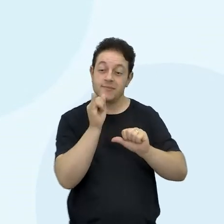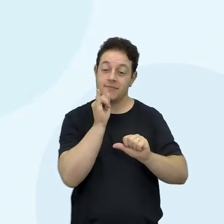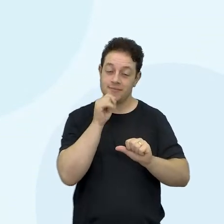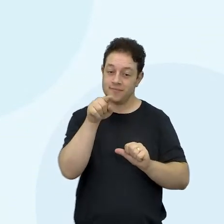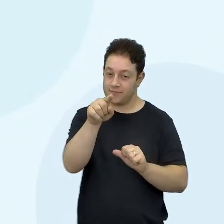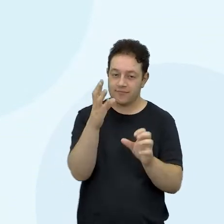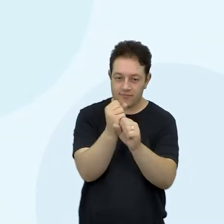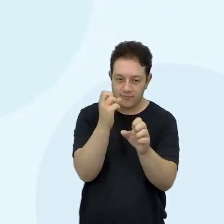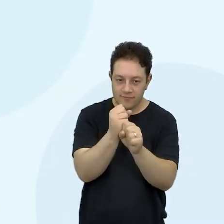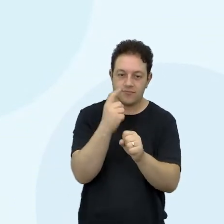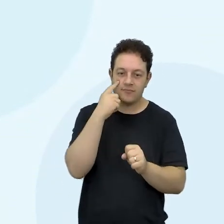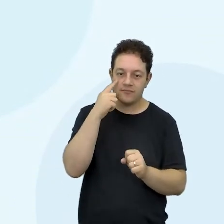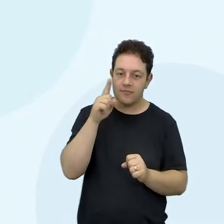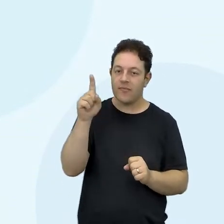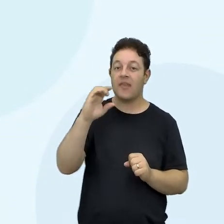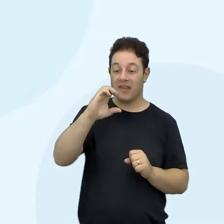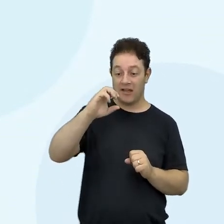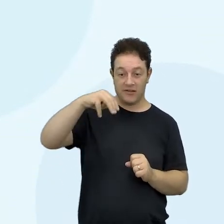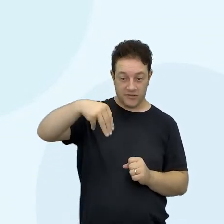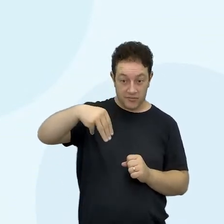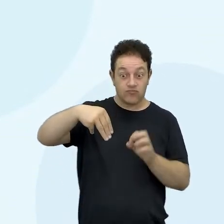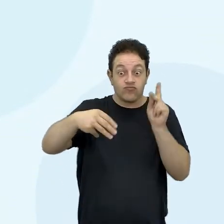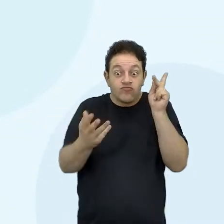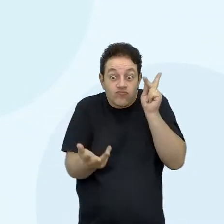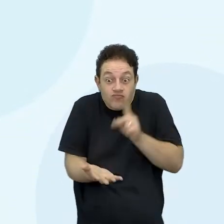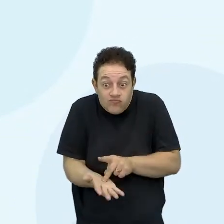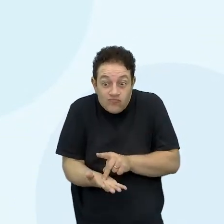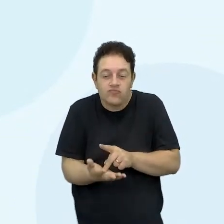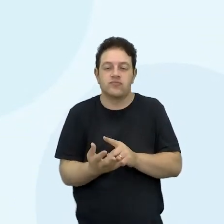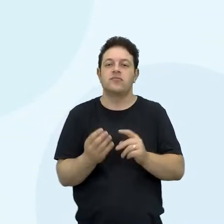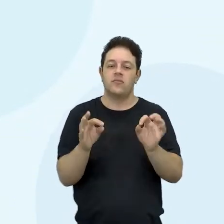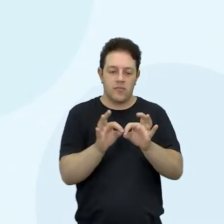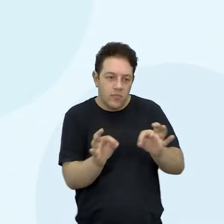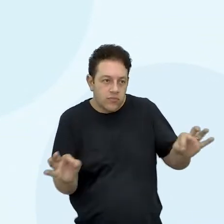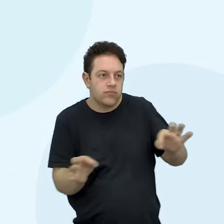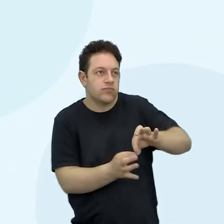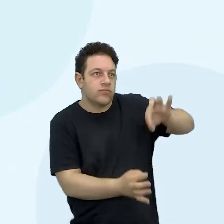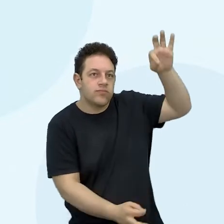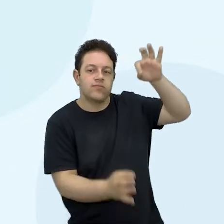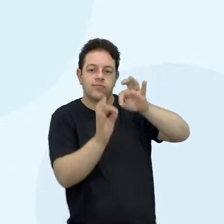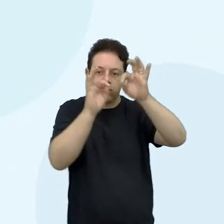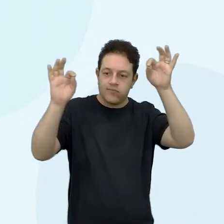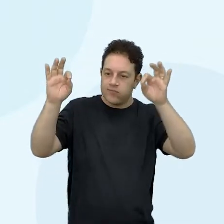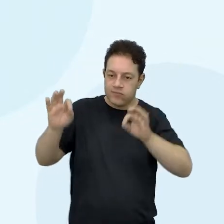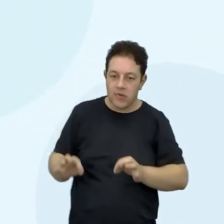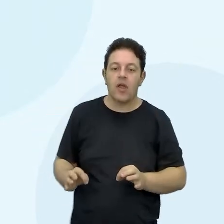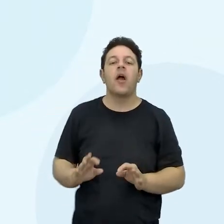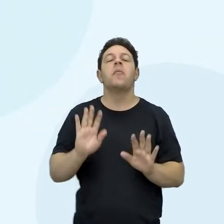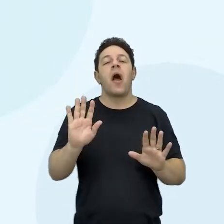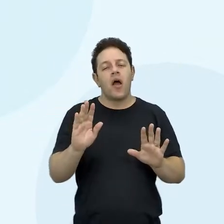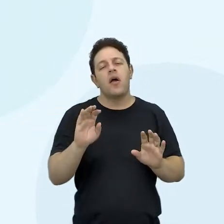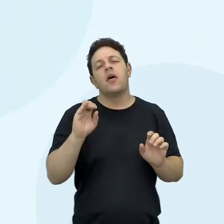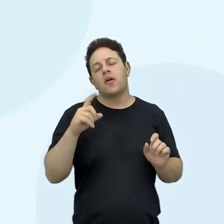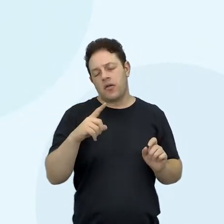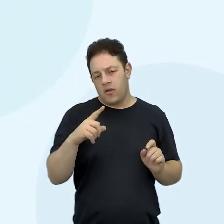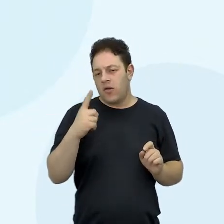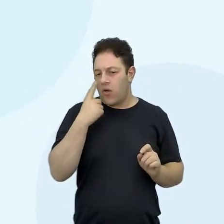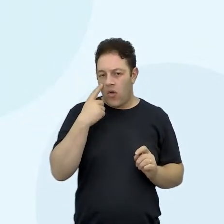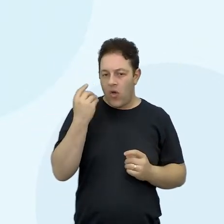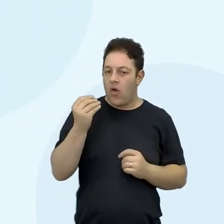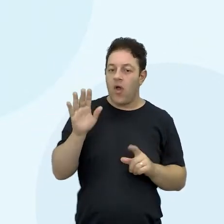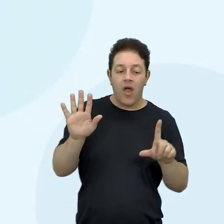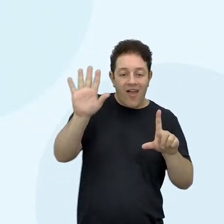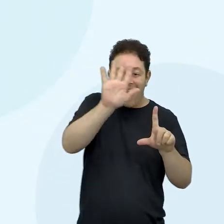ó, em centímetros mesmo, evidentemente eu tenho uma redução, mas o que vai entrar por